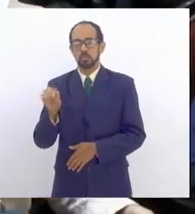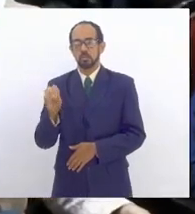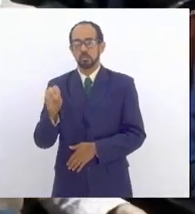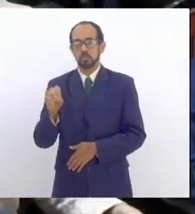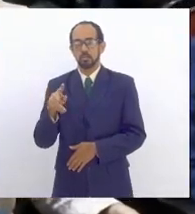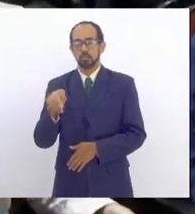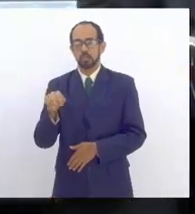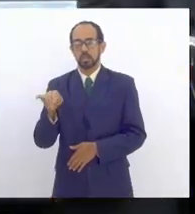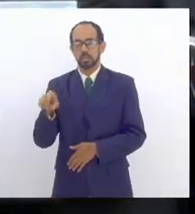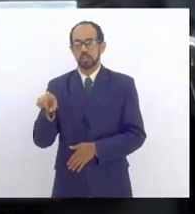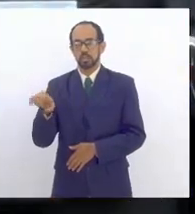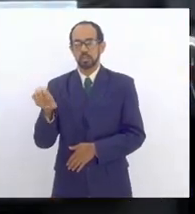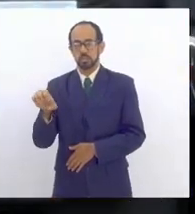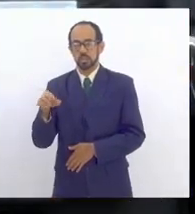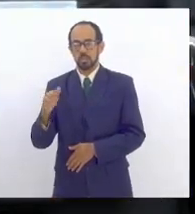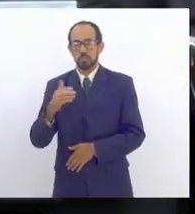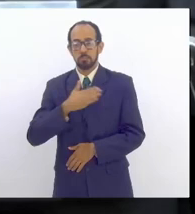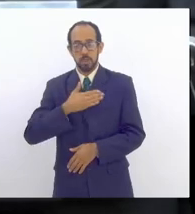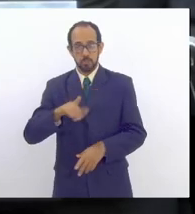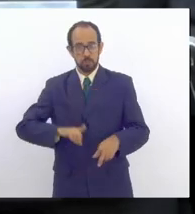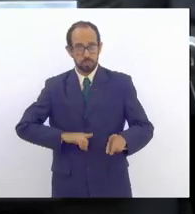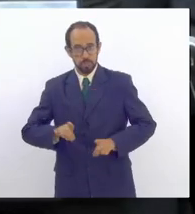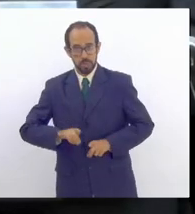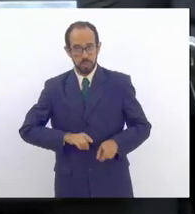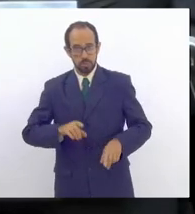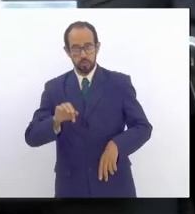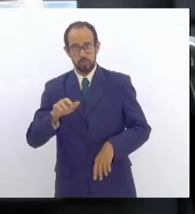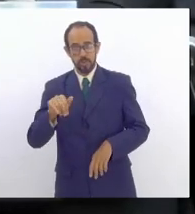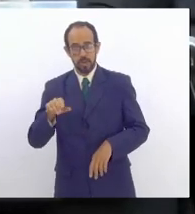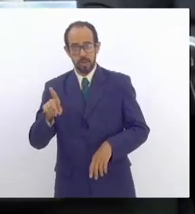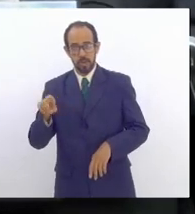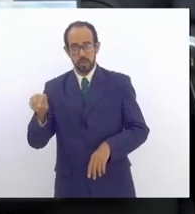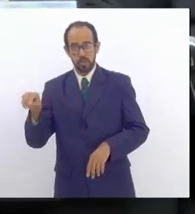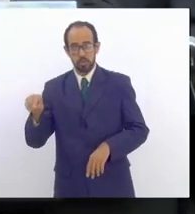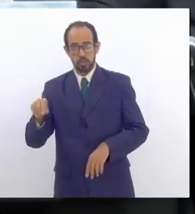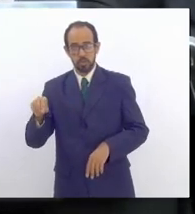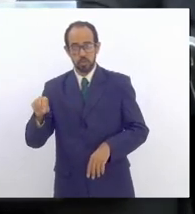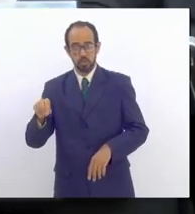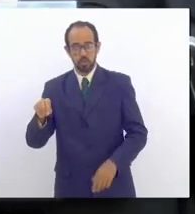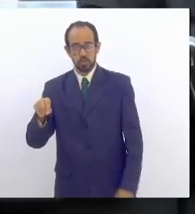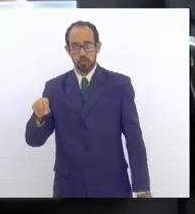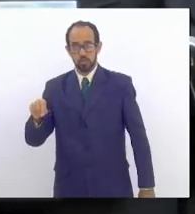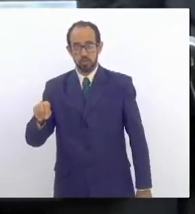meu primo Fernando Jordão, Antônio Fernando Ceciliano Jordão,